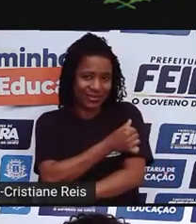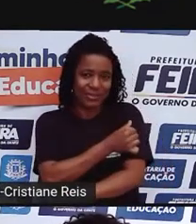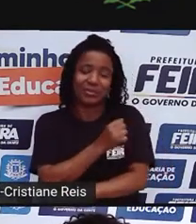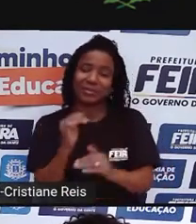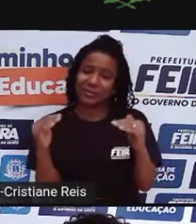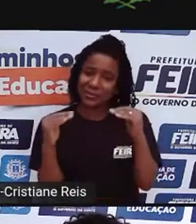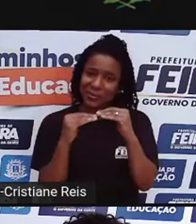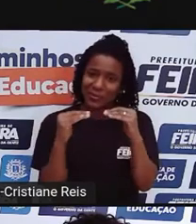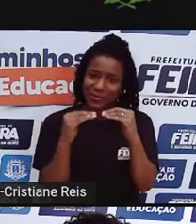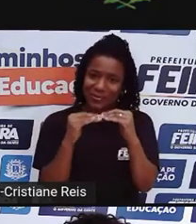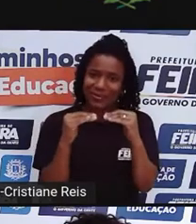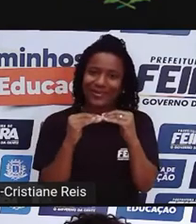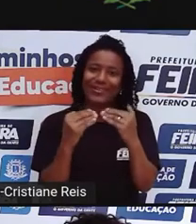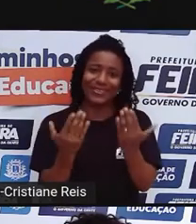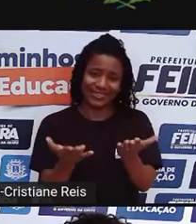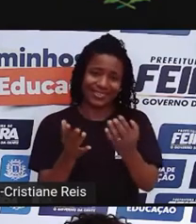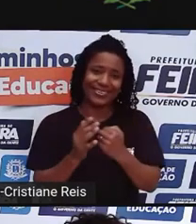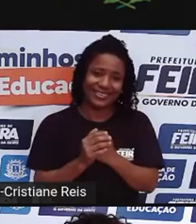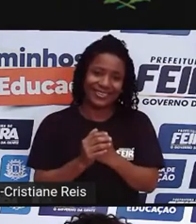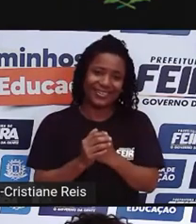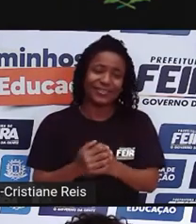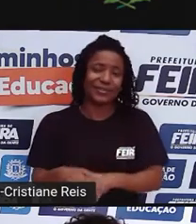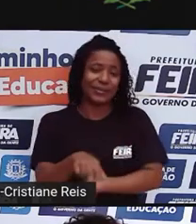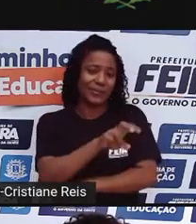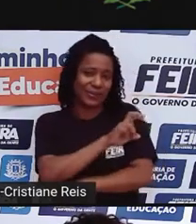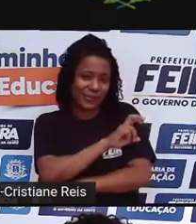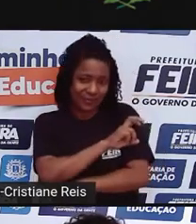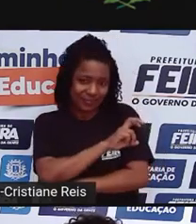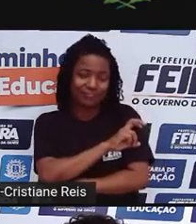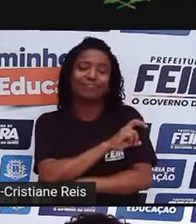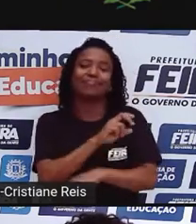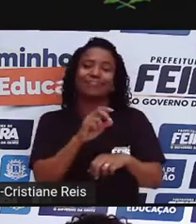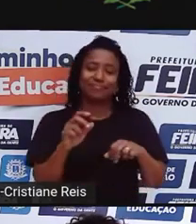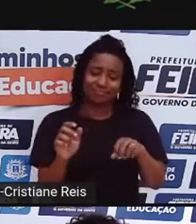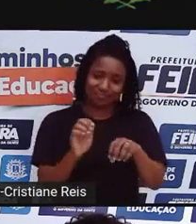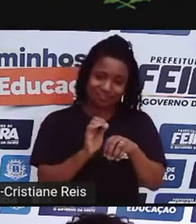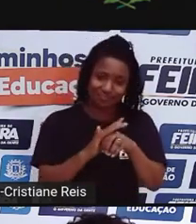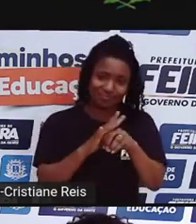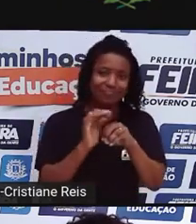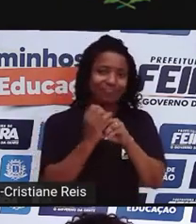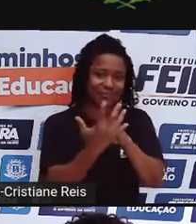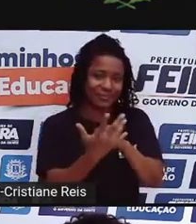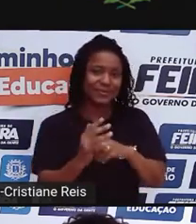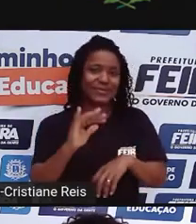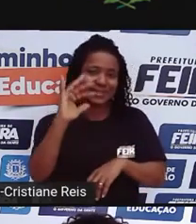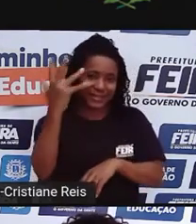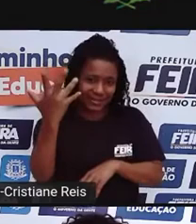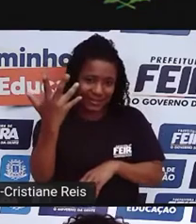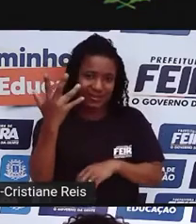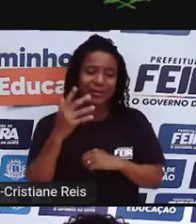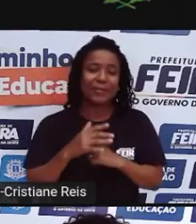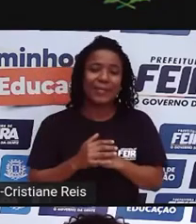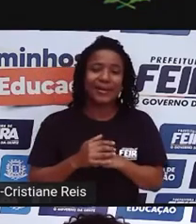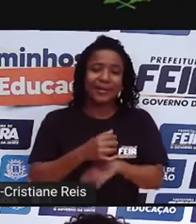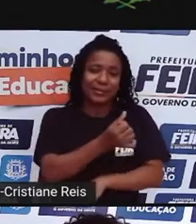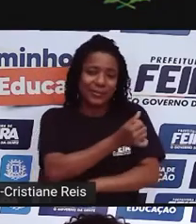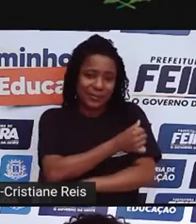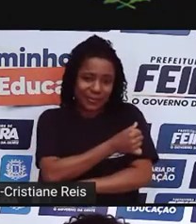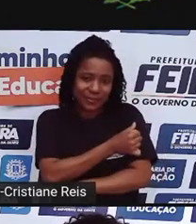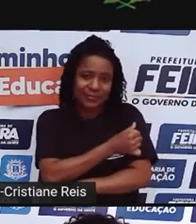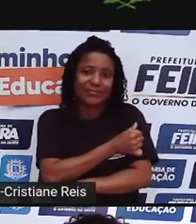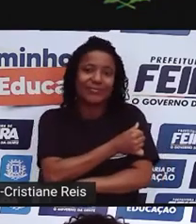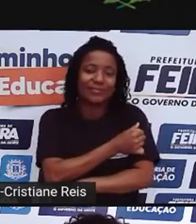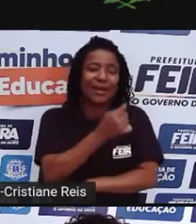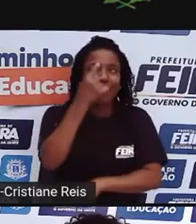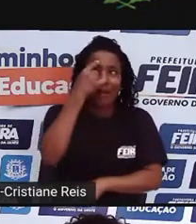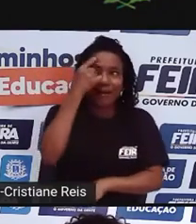aí de um quinto ano pandêmico, né? Distantes. Mas com certeza lá do quarto ano eles